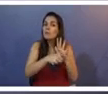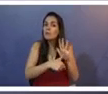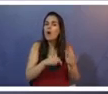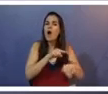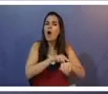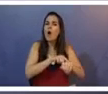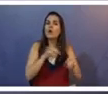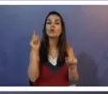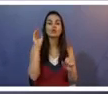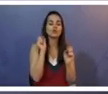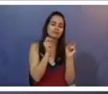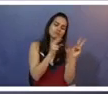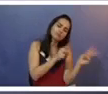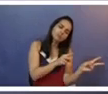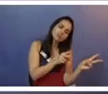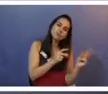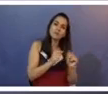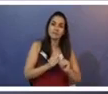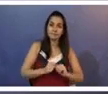a hora de dormir.